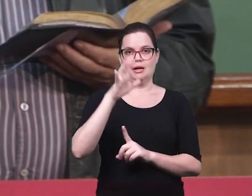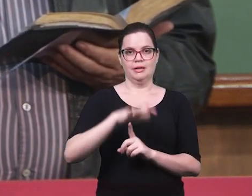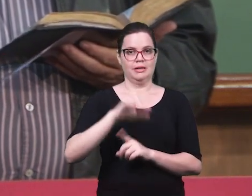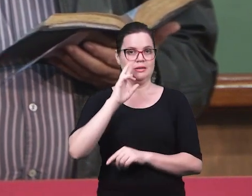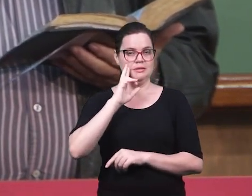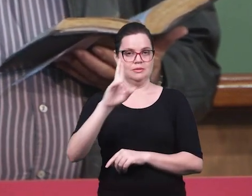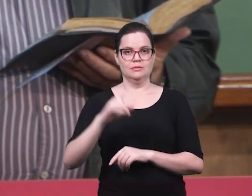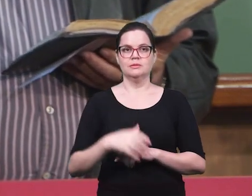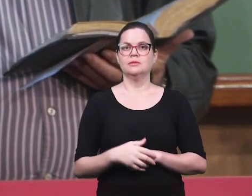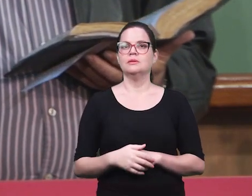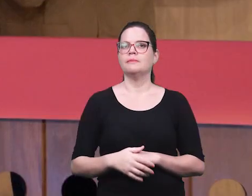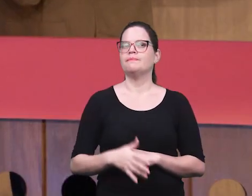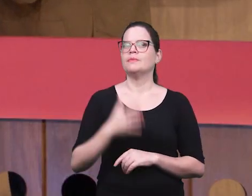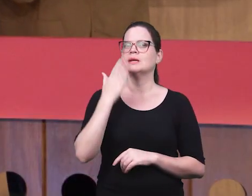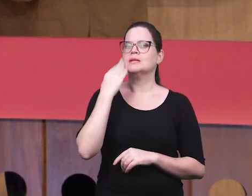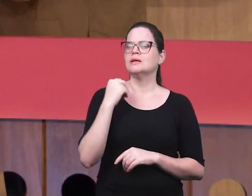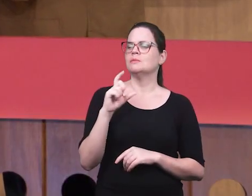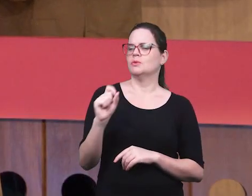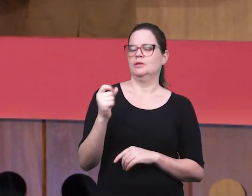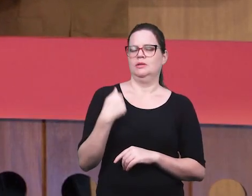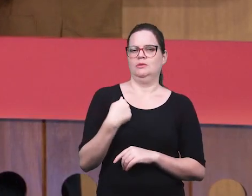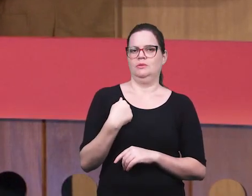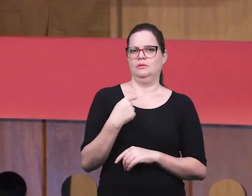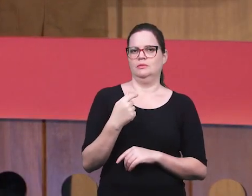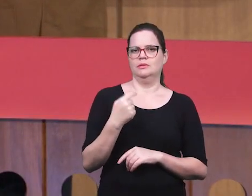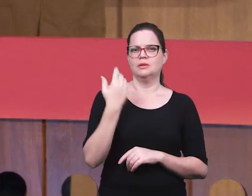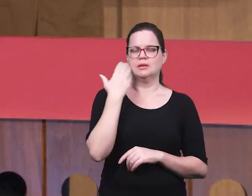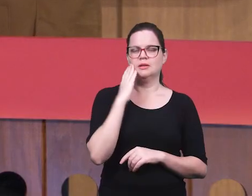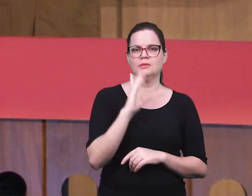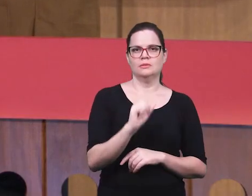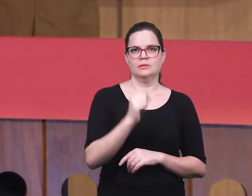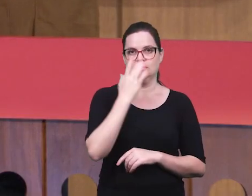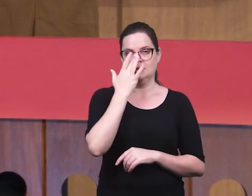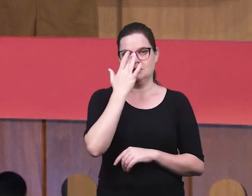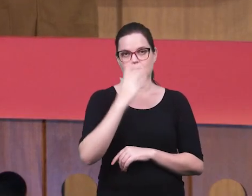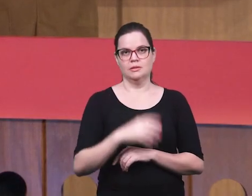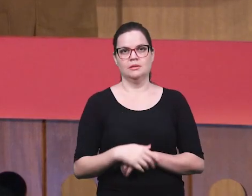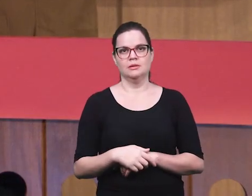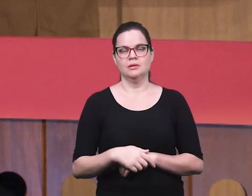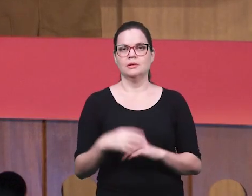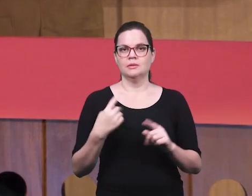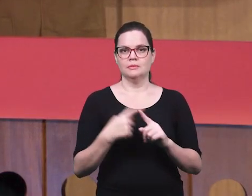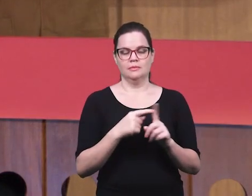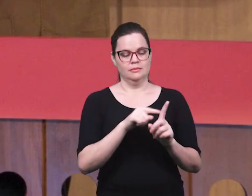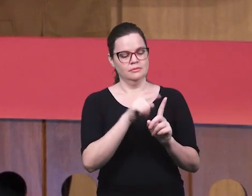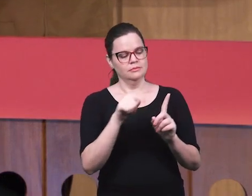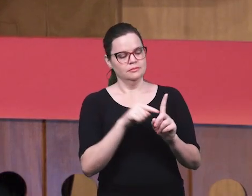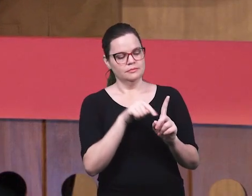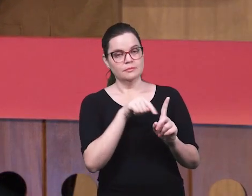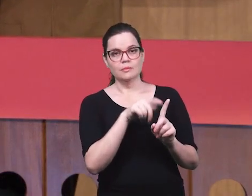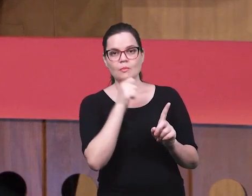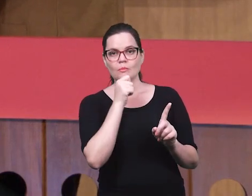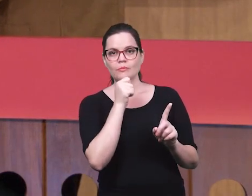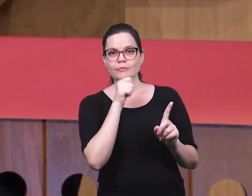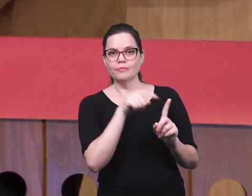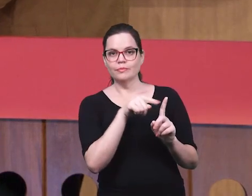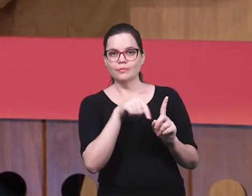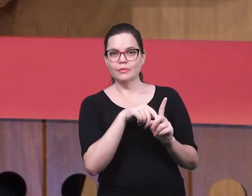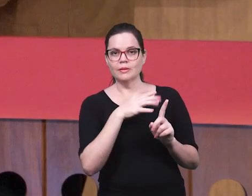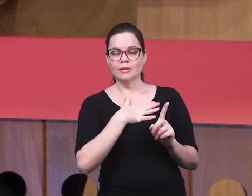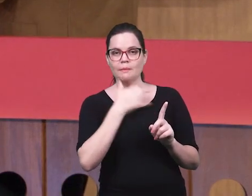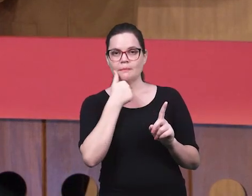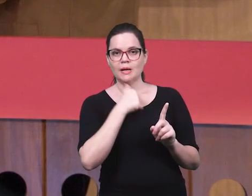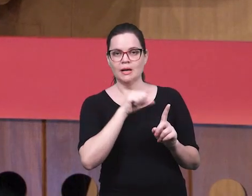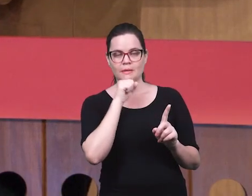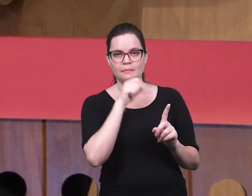graça. Sabe o que eu entendo? Porque quando ele diz assim, ainda no ventre, né? Eu entendo o seguinte, que